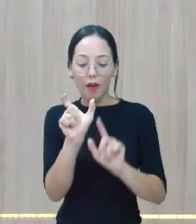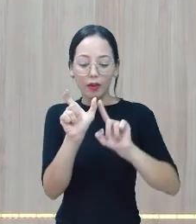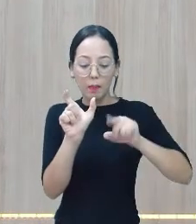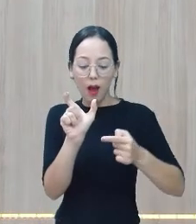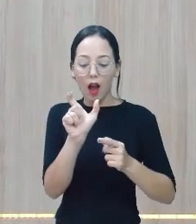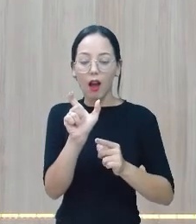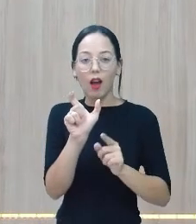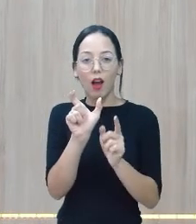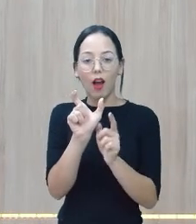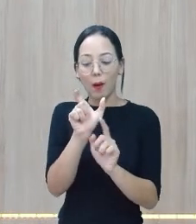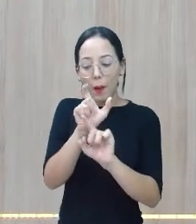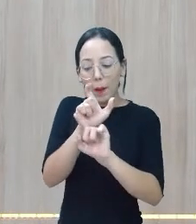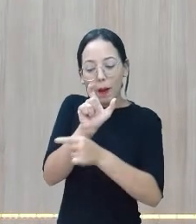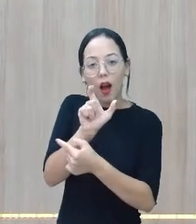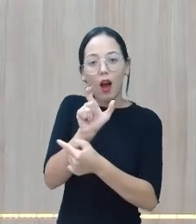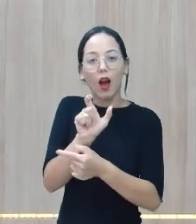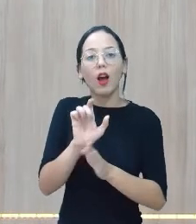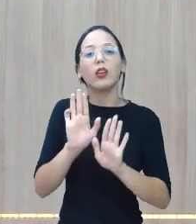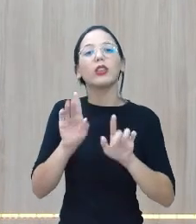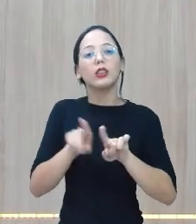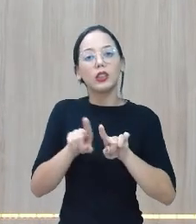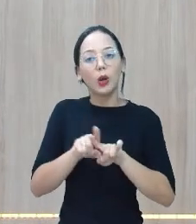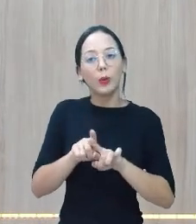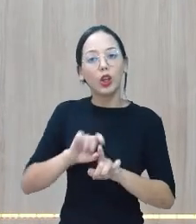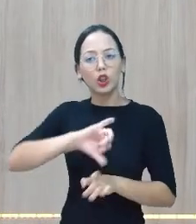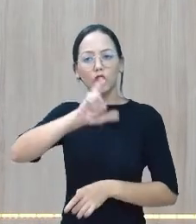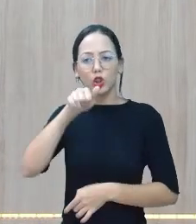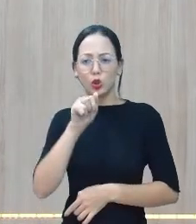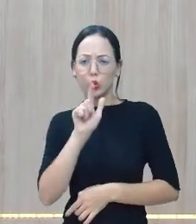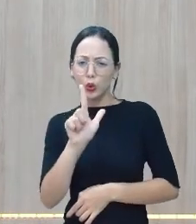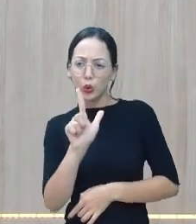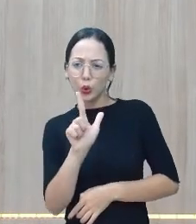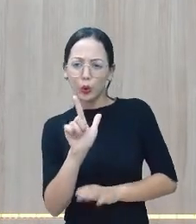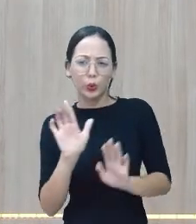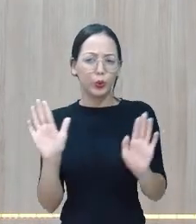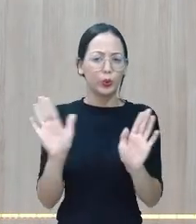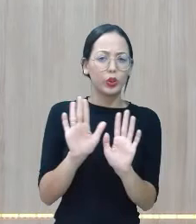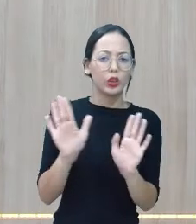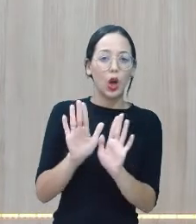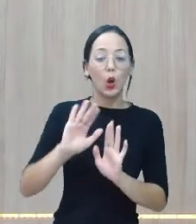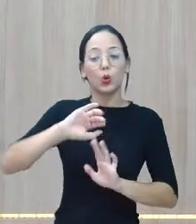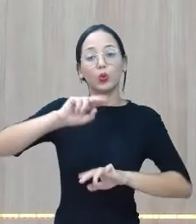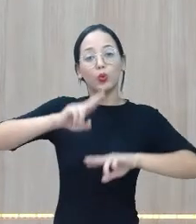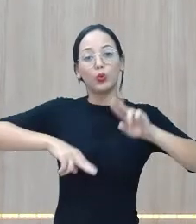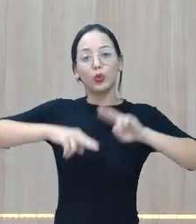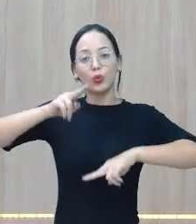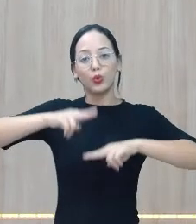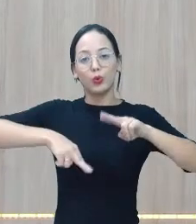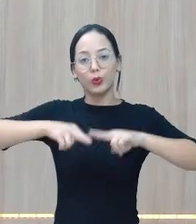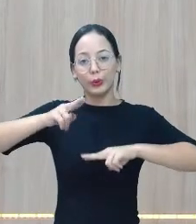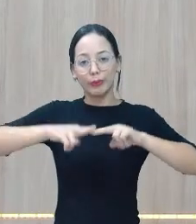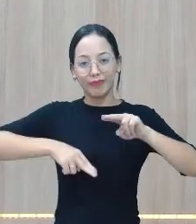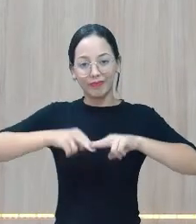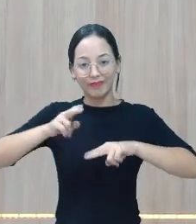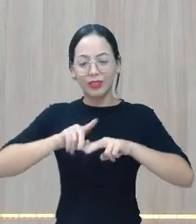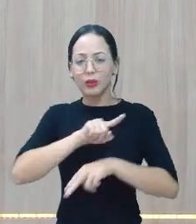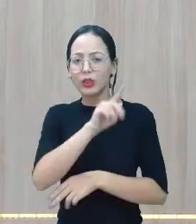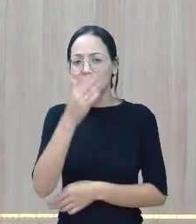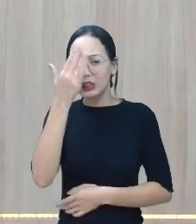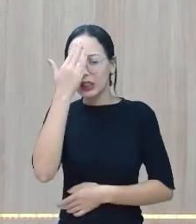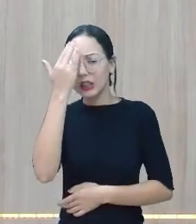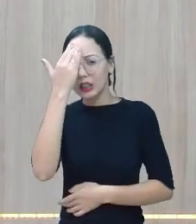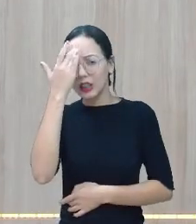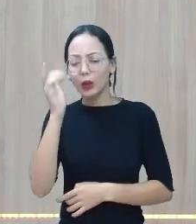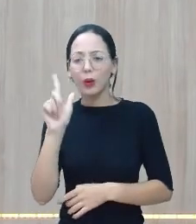retificando, né? Corrigindo. Aliás, julho não é? Você pode falar junho. Então, vocês entenderam